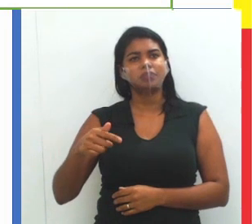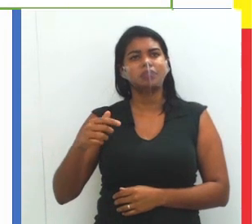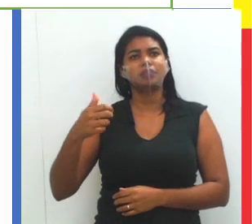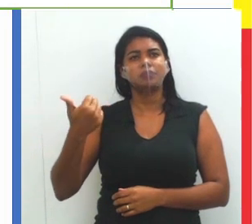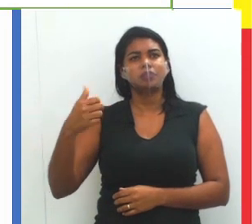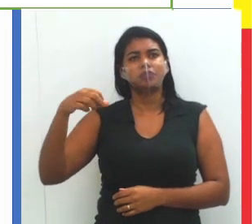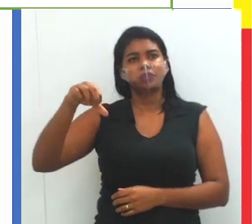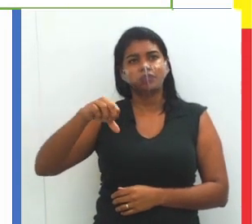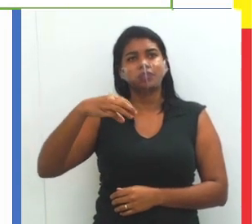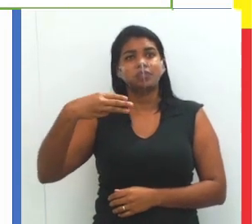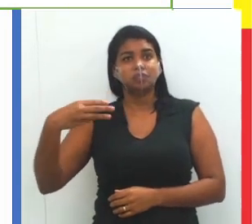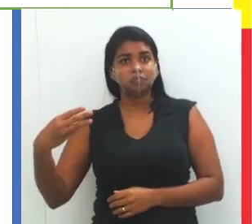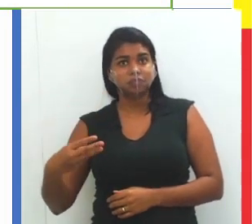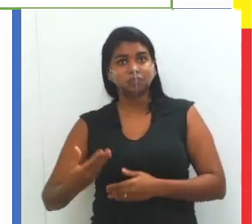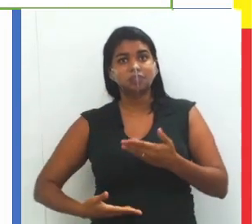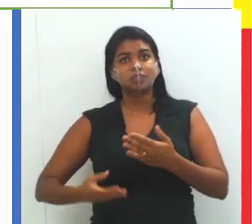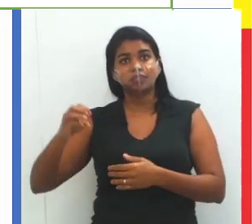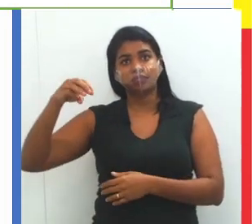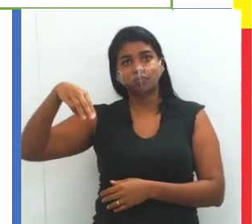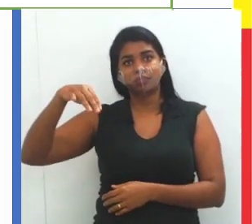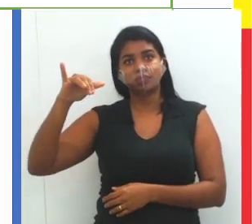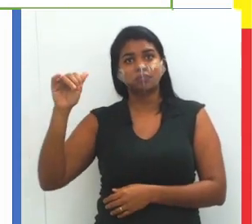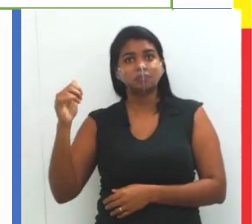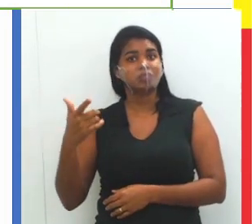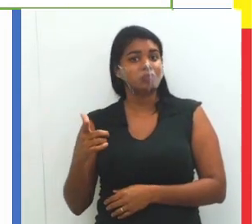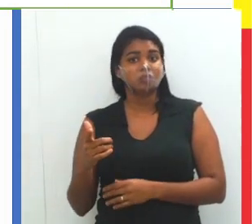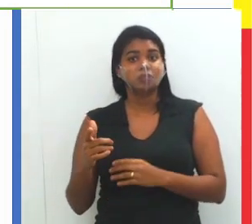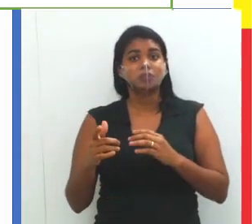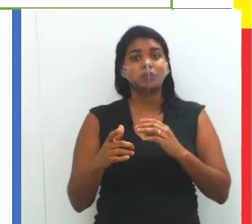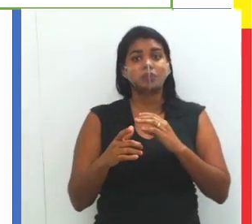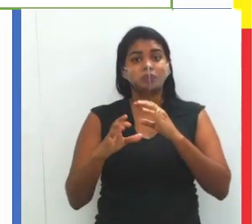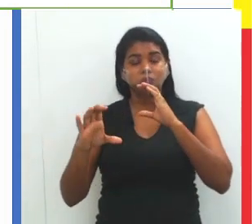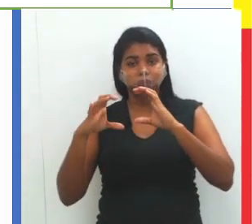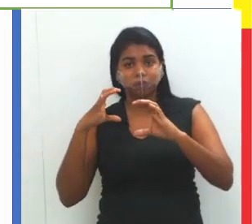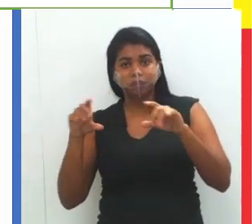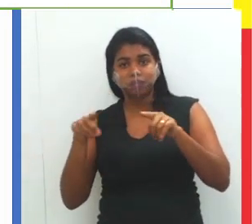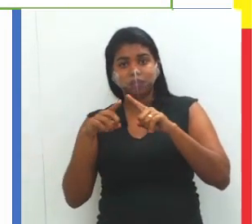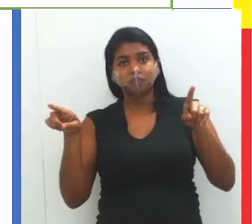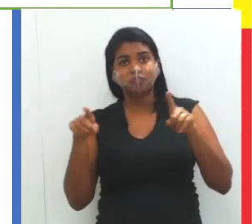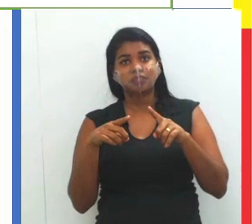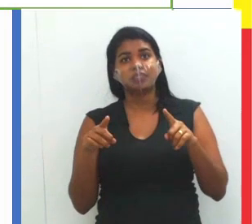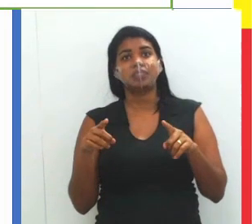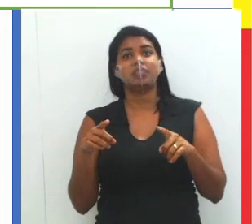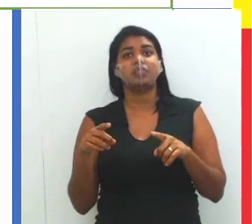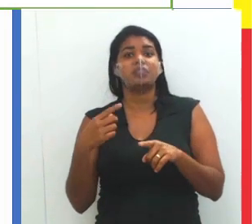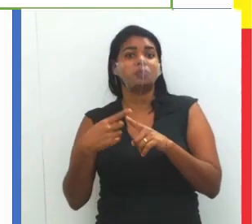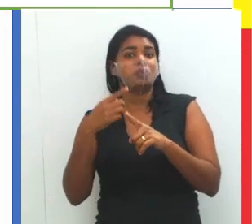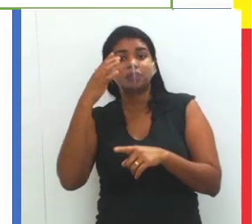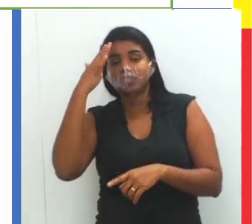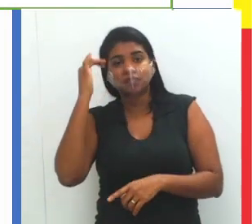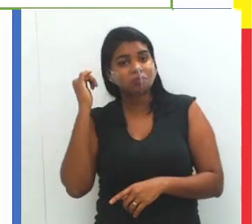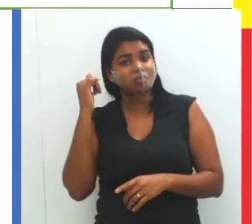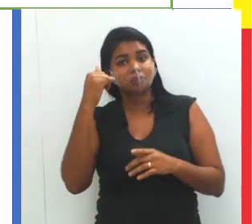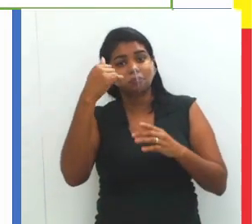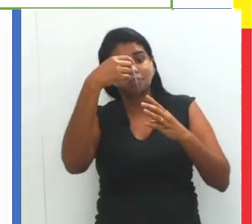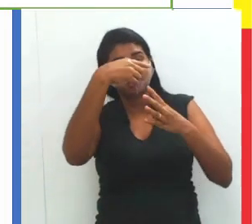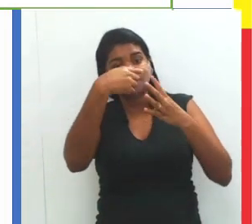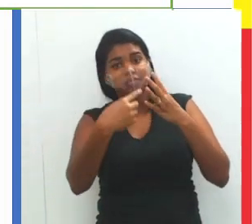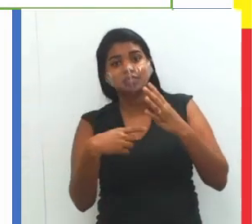1933, servindo em Minas Gerais, não entrou para a orquestra do quartel, pois não sabia a escala